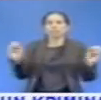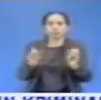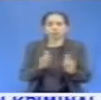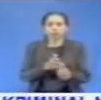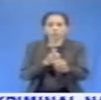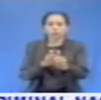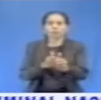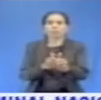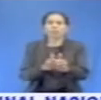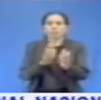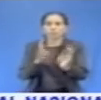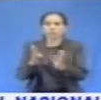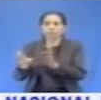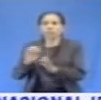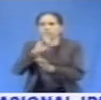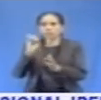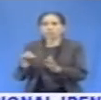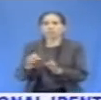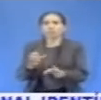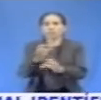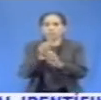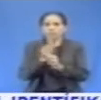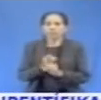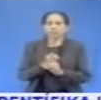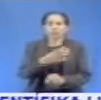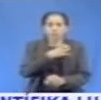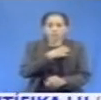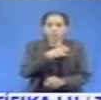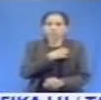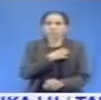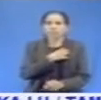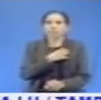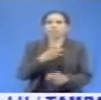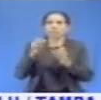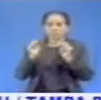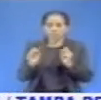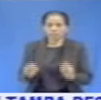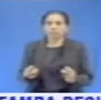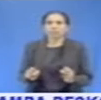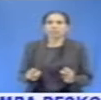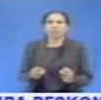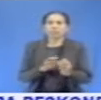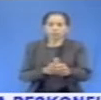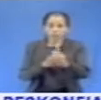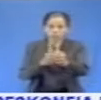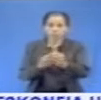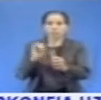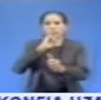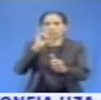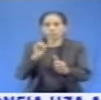processo investigação, mai behetan aconsela huse polícia e kus mai concorda hod batuir